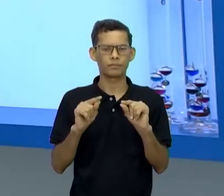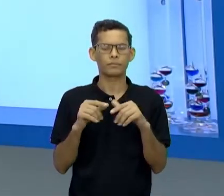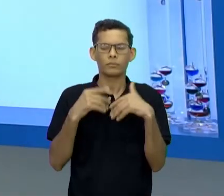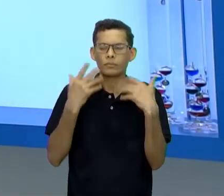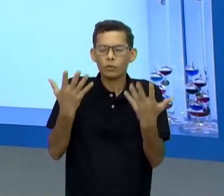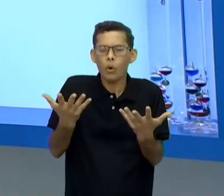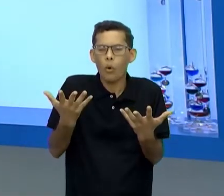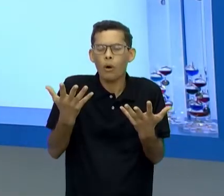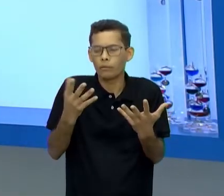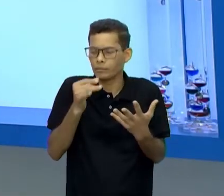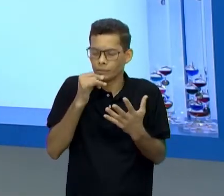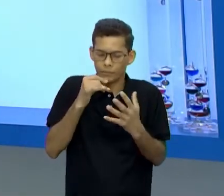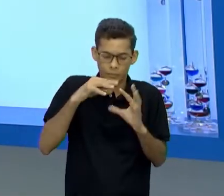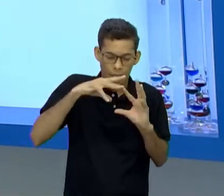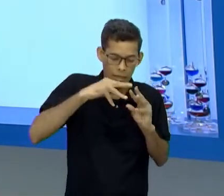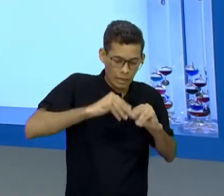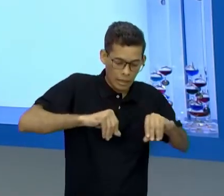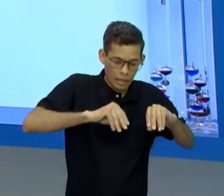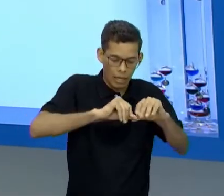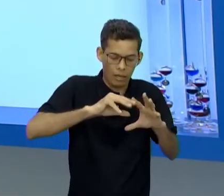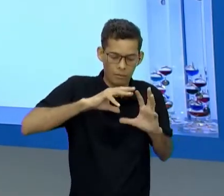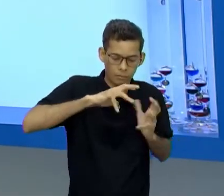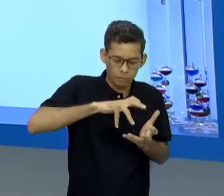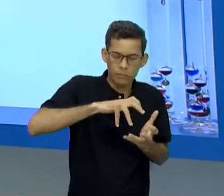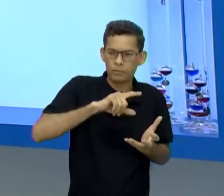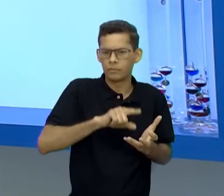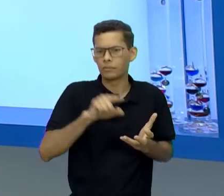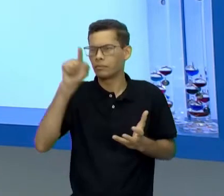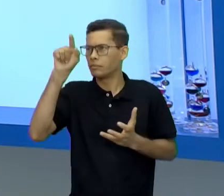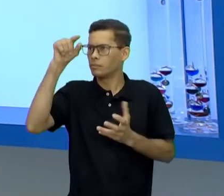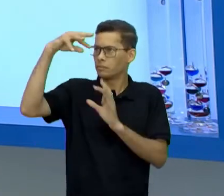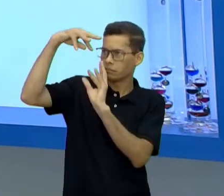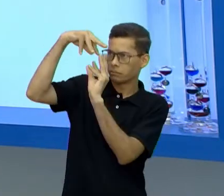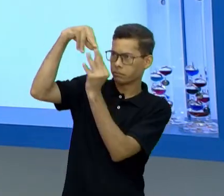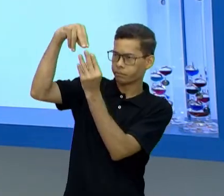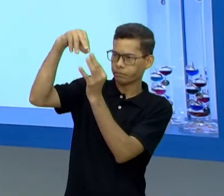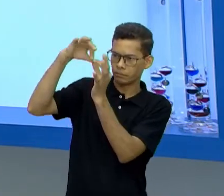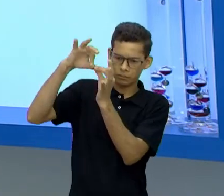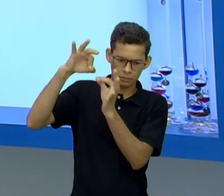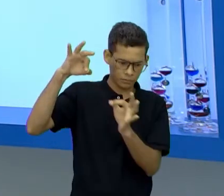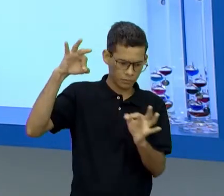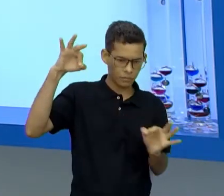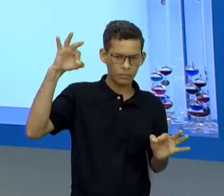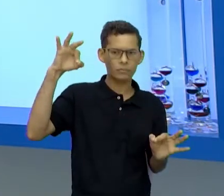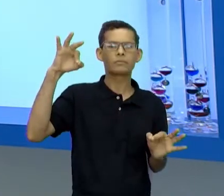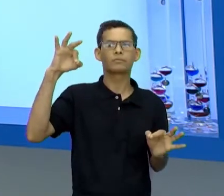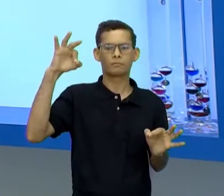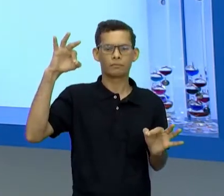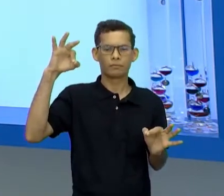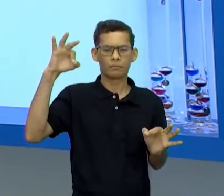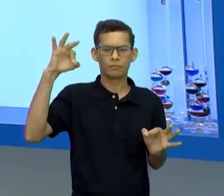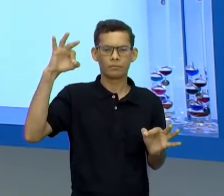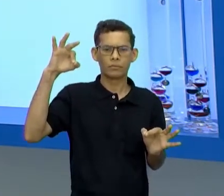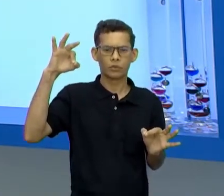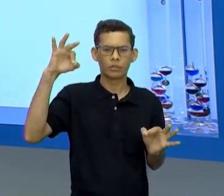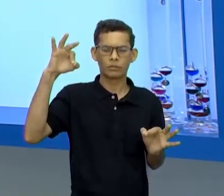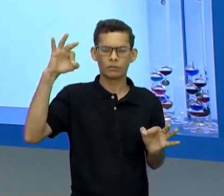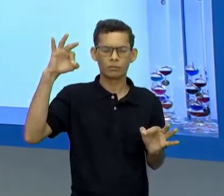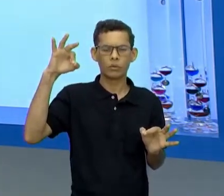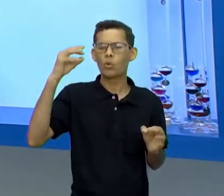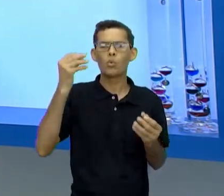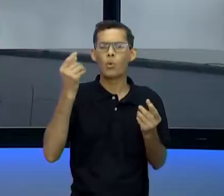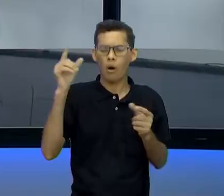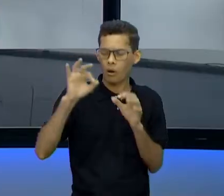seria a força de atração gravitacional entre esse asteroide e a Terra, sendo que